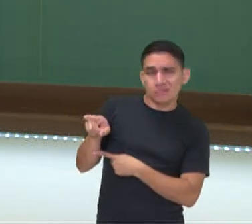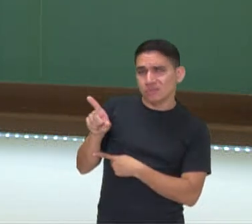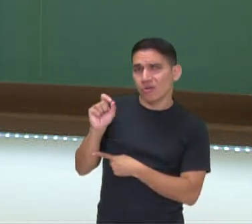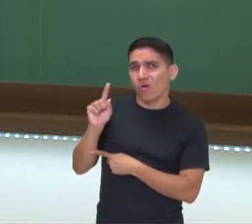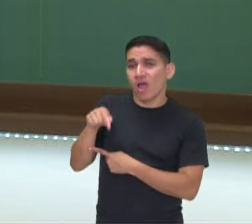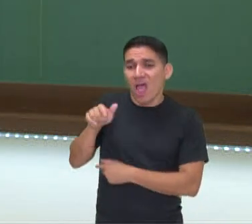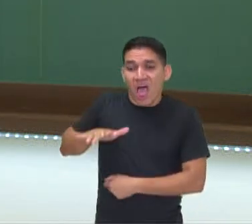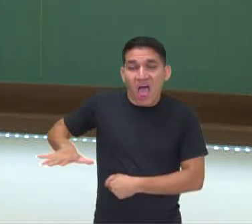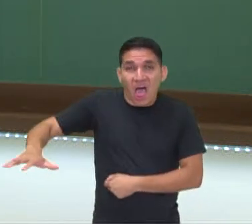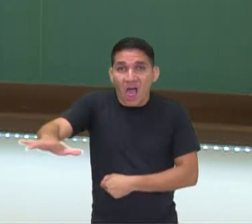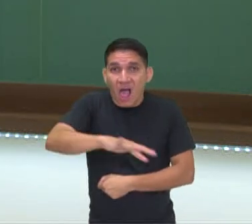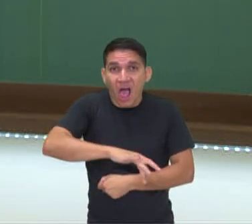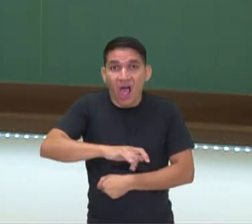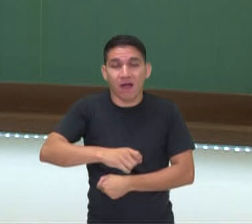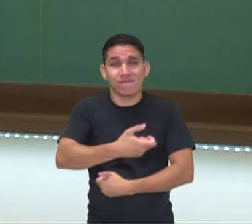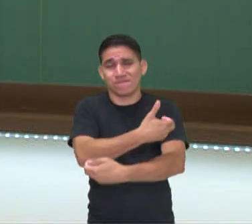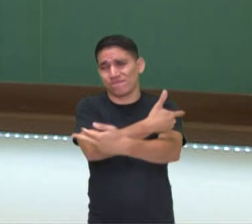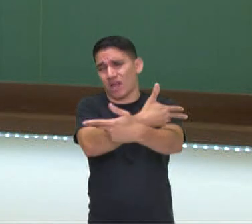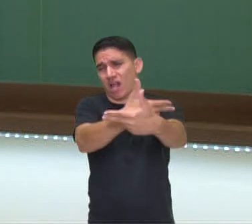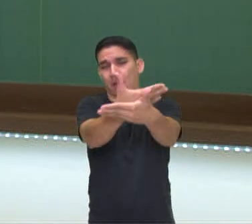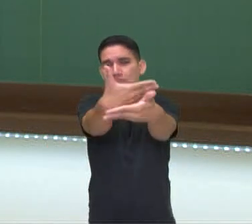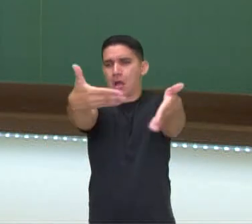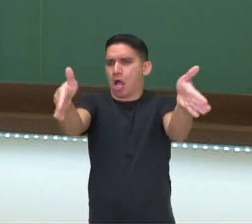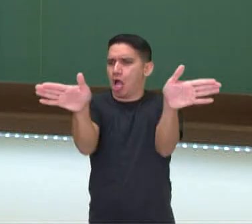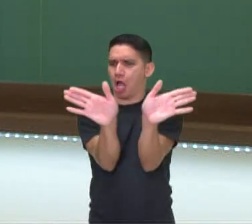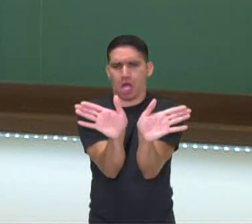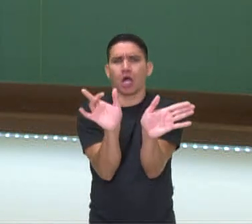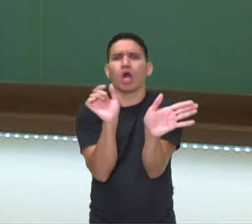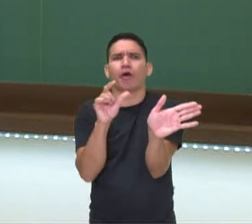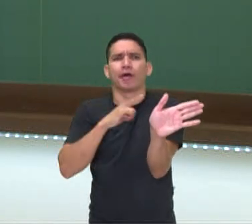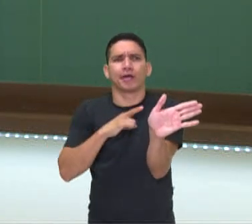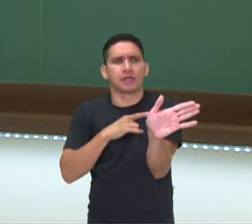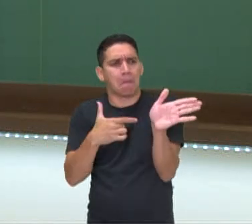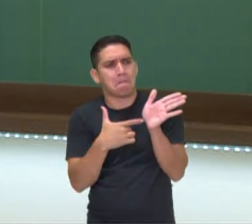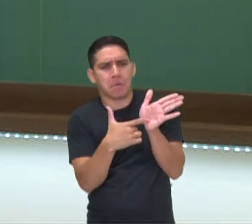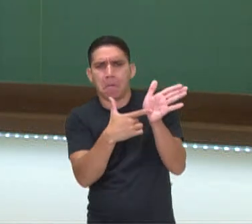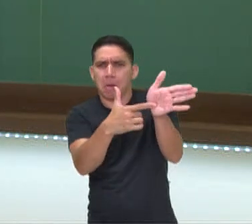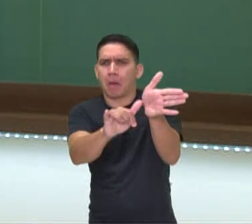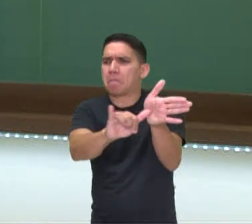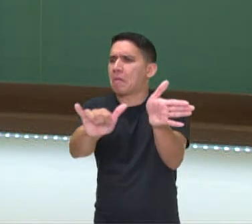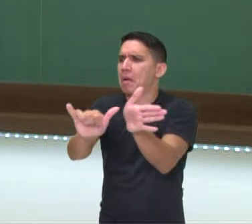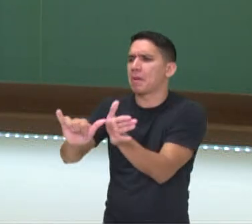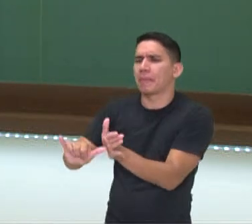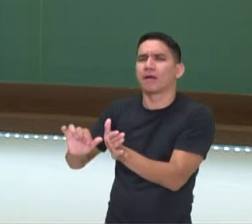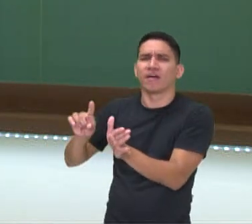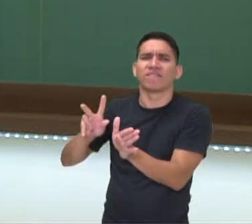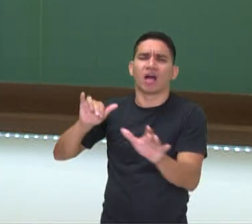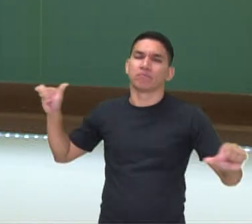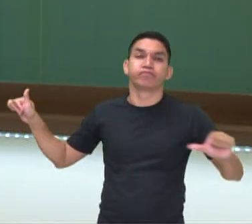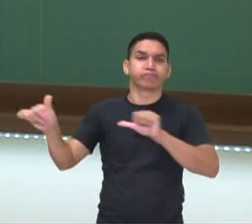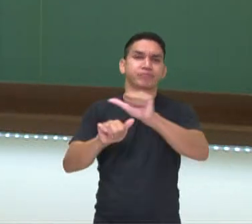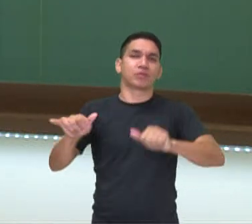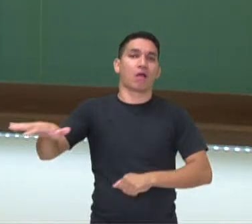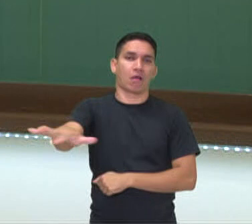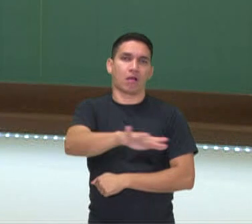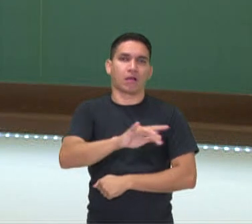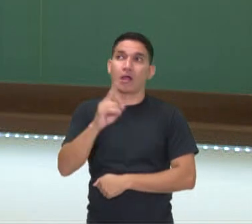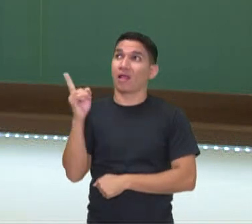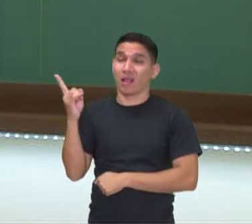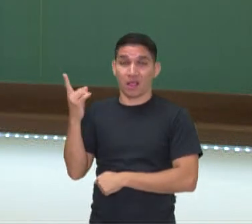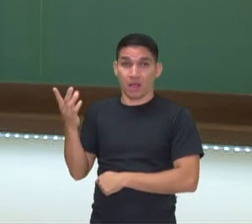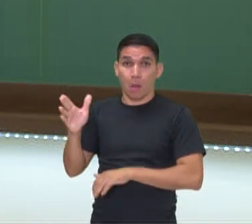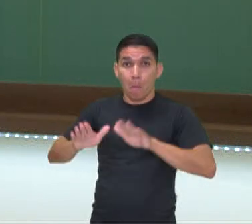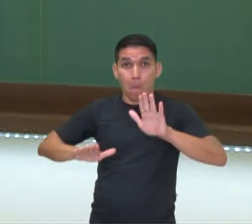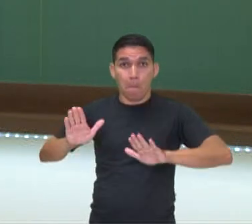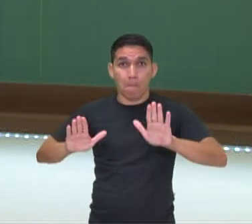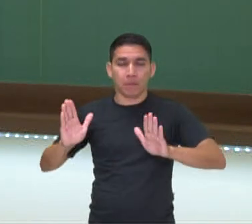área repleta dessas placas de publicidade, elas vão estar ali transformando a paisagem. Essa paisagem no período